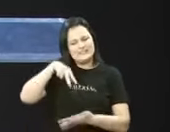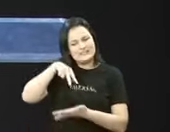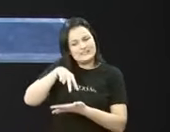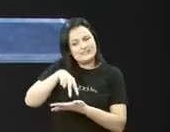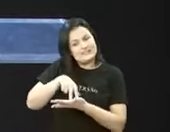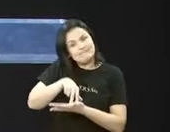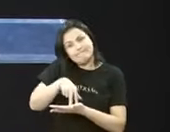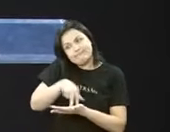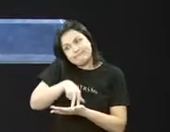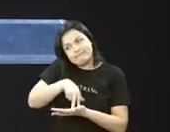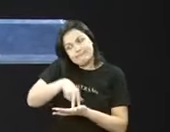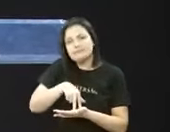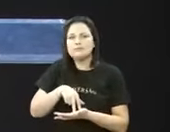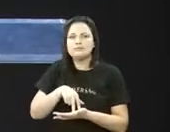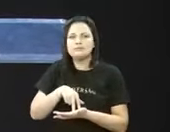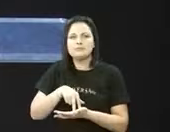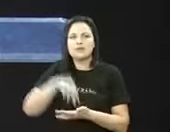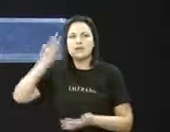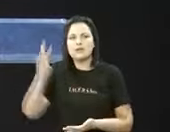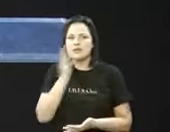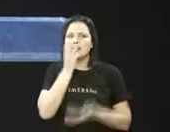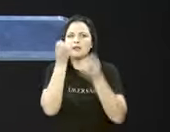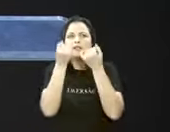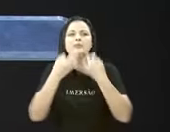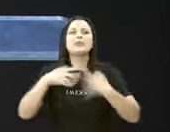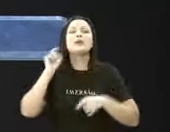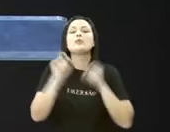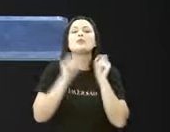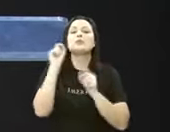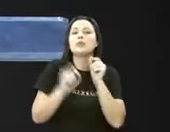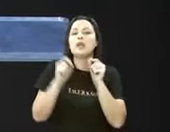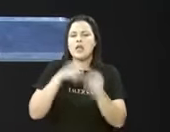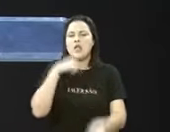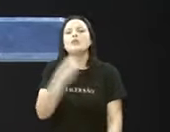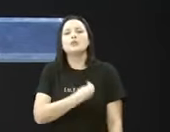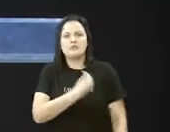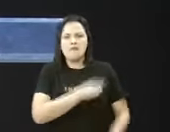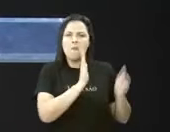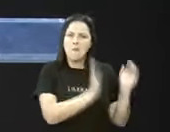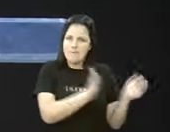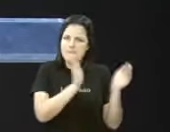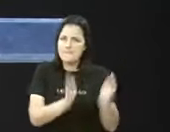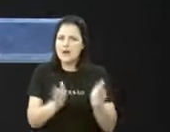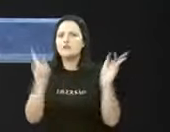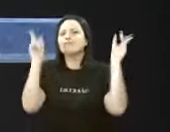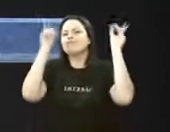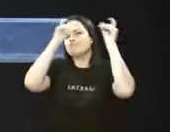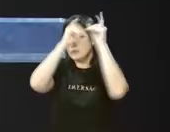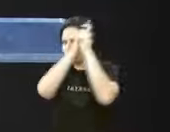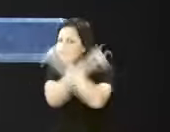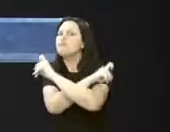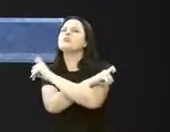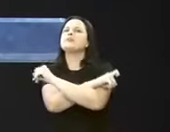Oh, gente, o que Isaías está dizendo é: eu estou vivendo um período difícil. Eu estou vivendo uma fase de